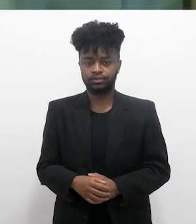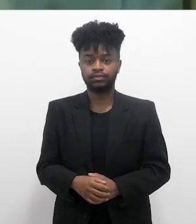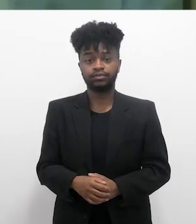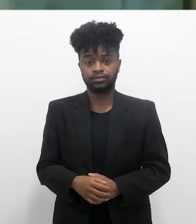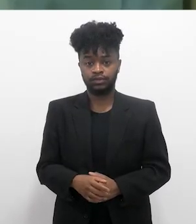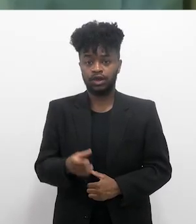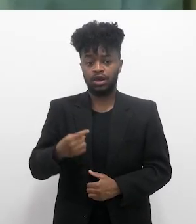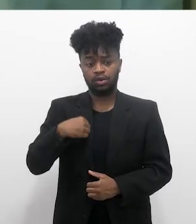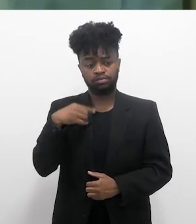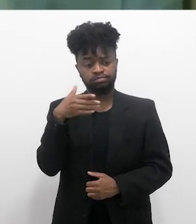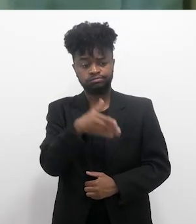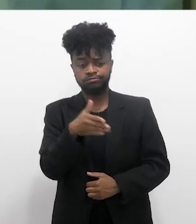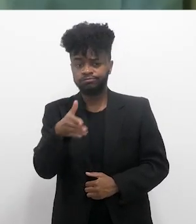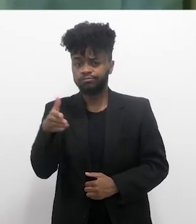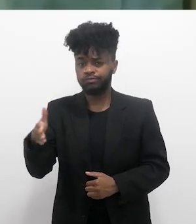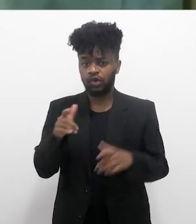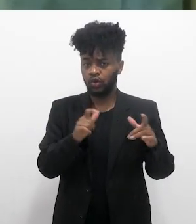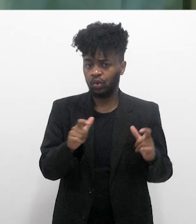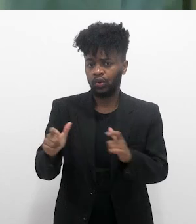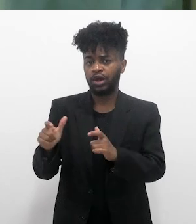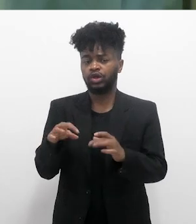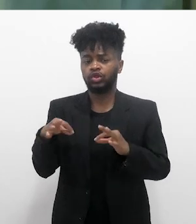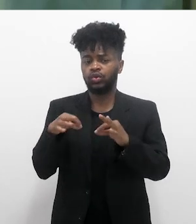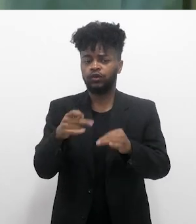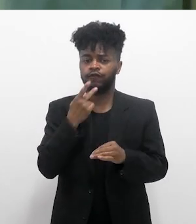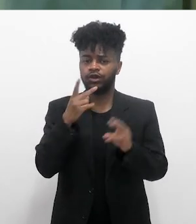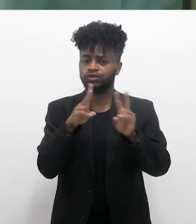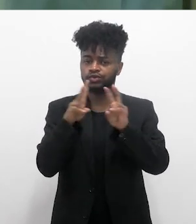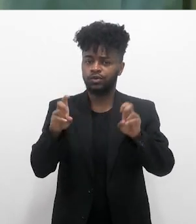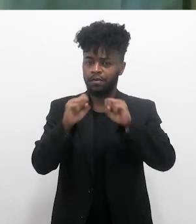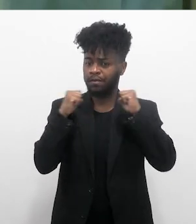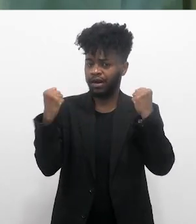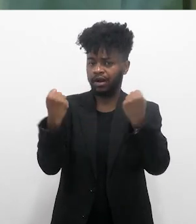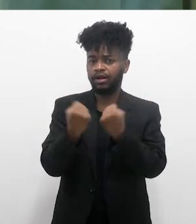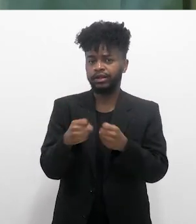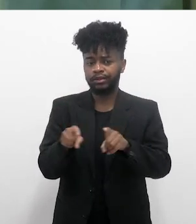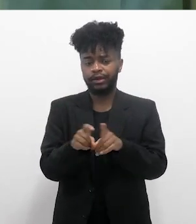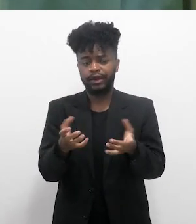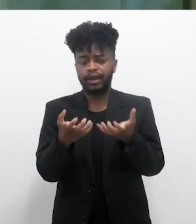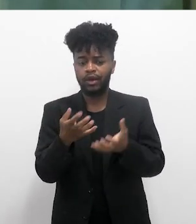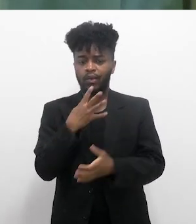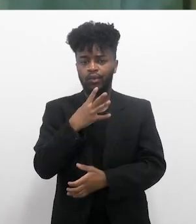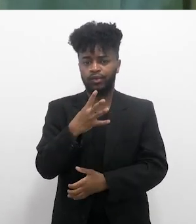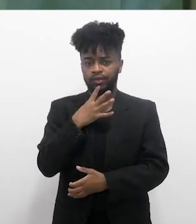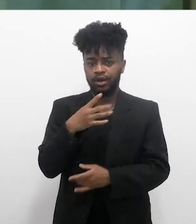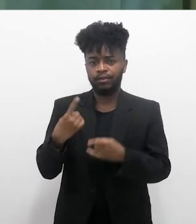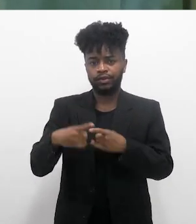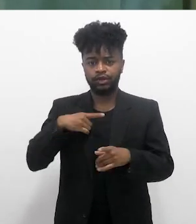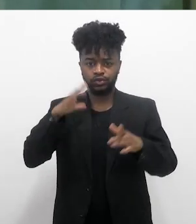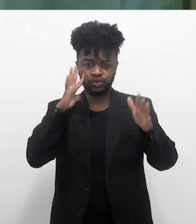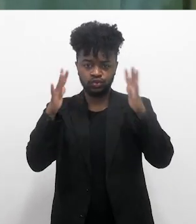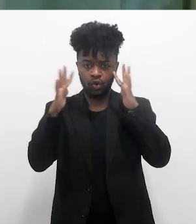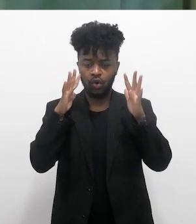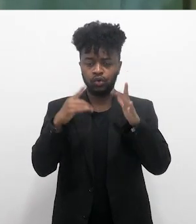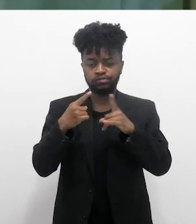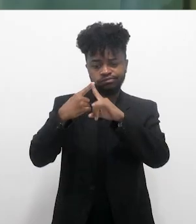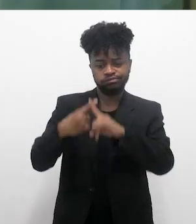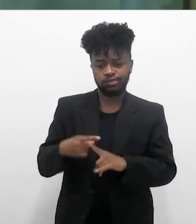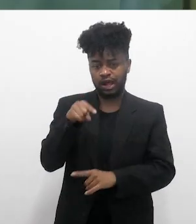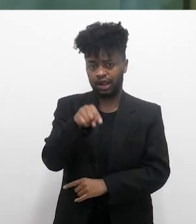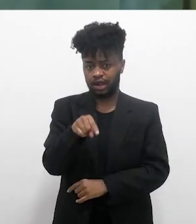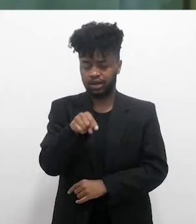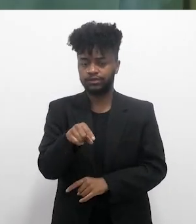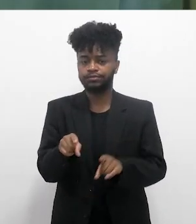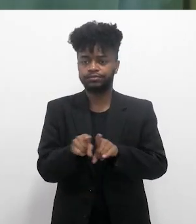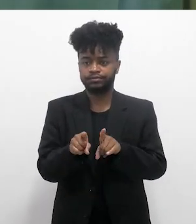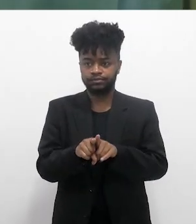muitos lugares e todo mundo fala do Maracanã, que gostaria de conhecer, que é um sonho jogar ali. A gente,